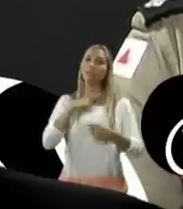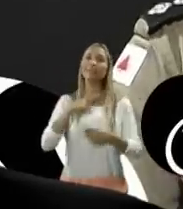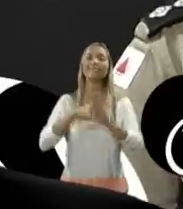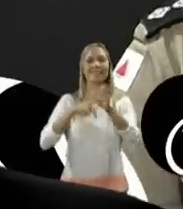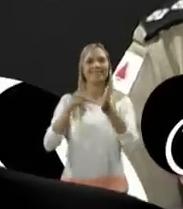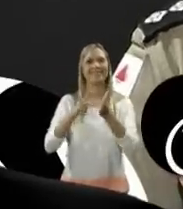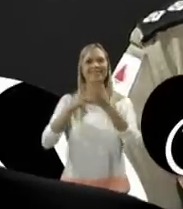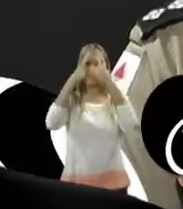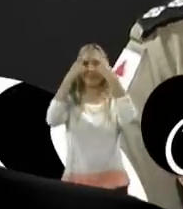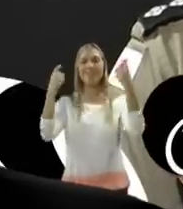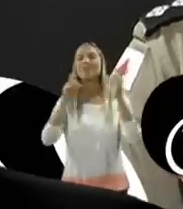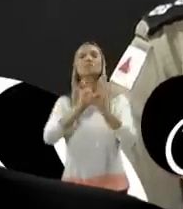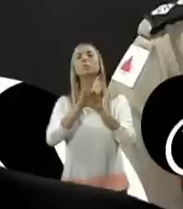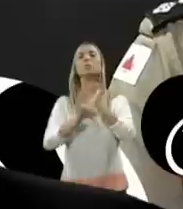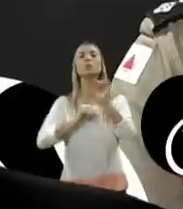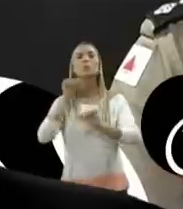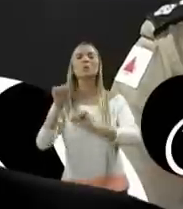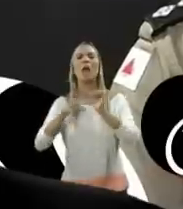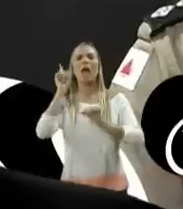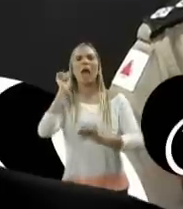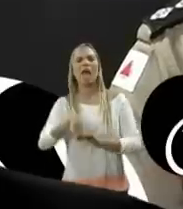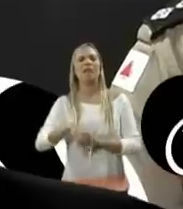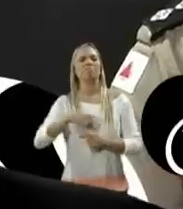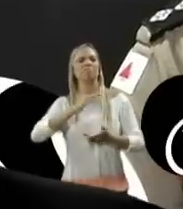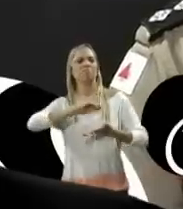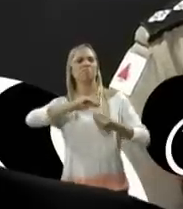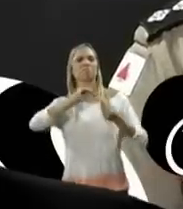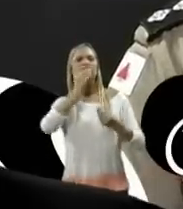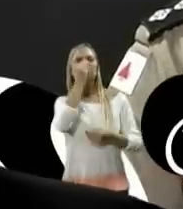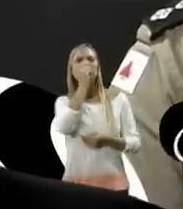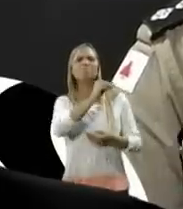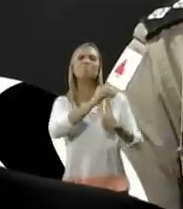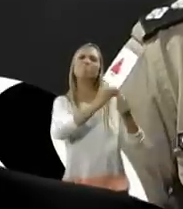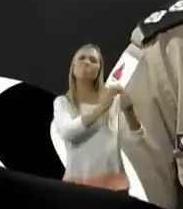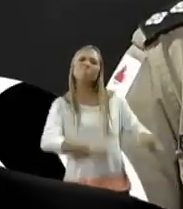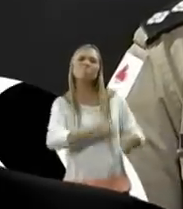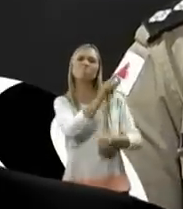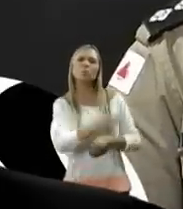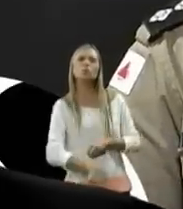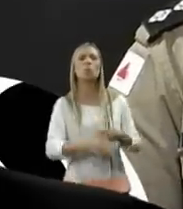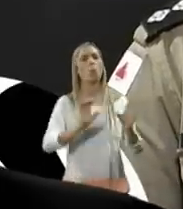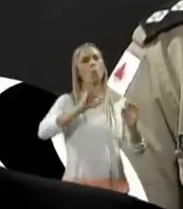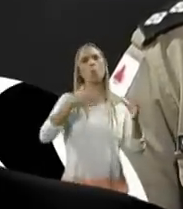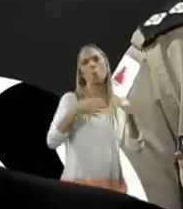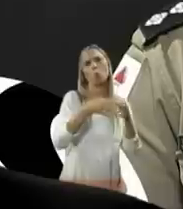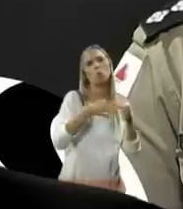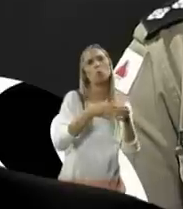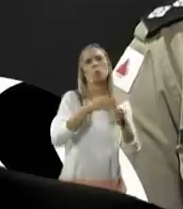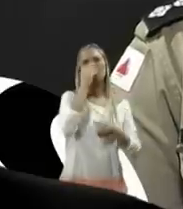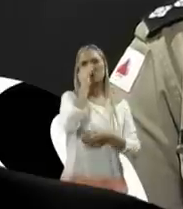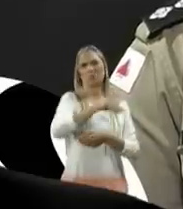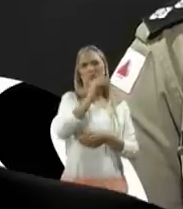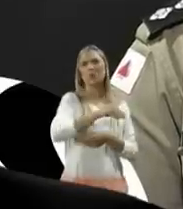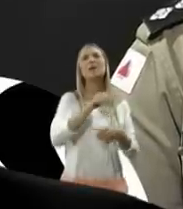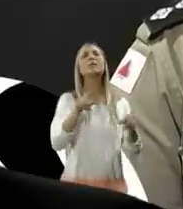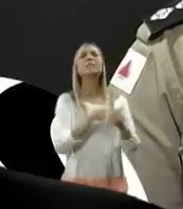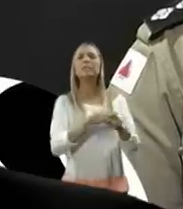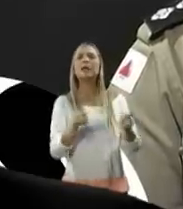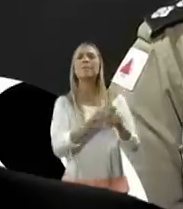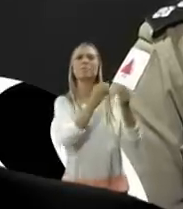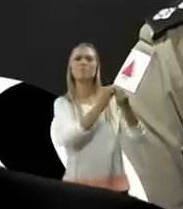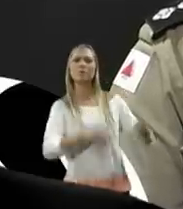força ou do poder que vem a prejudicar uma pessoa, um grupo de pessoas, né, uma etnia, e que